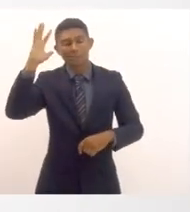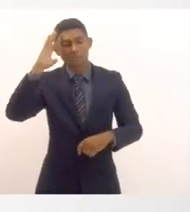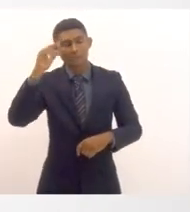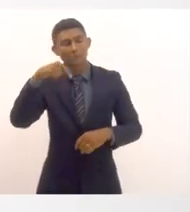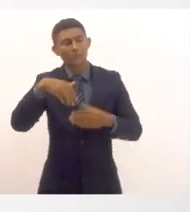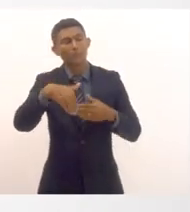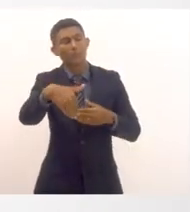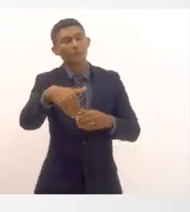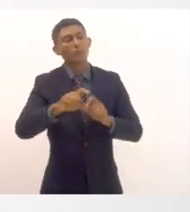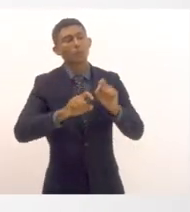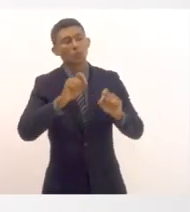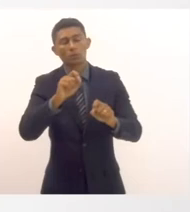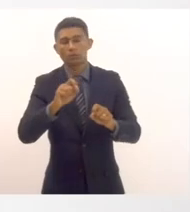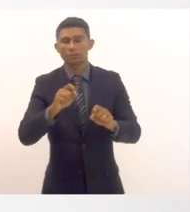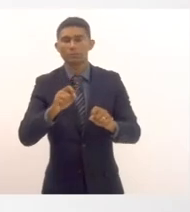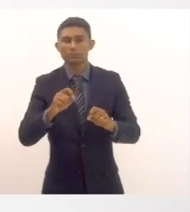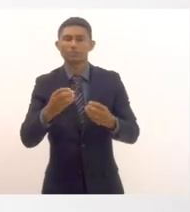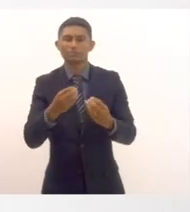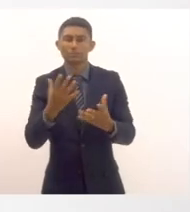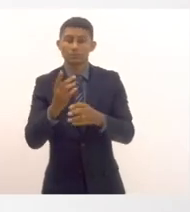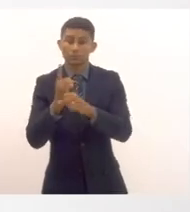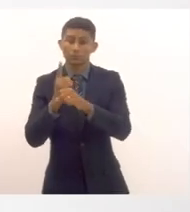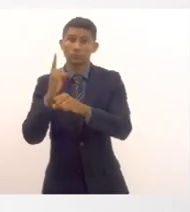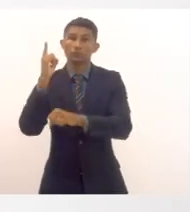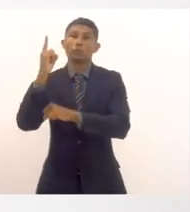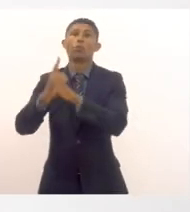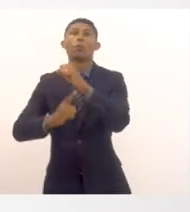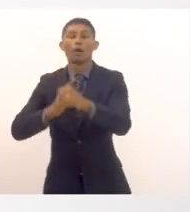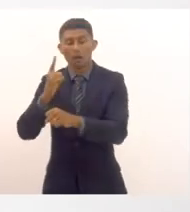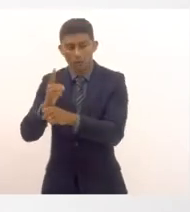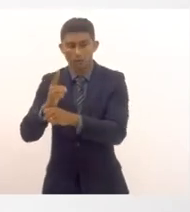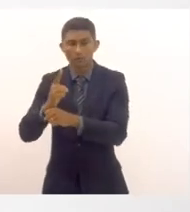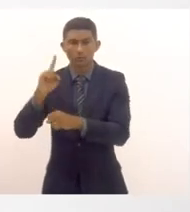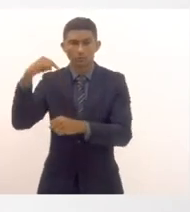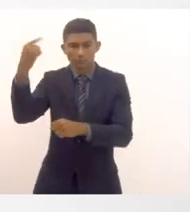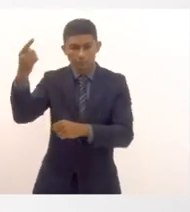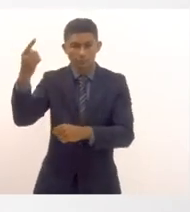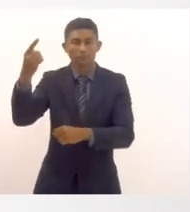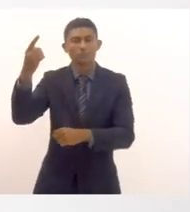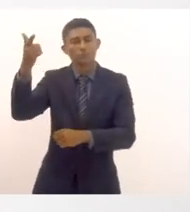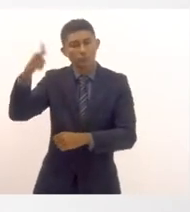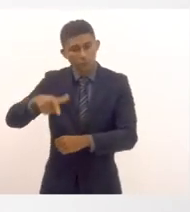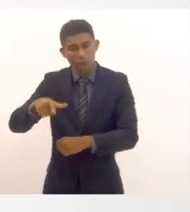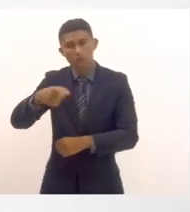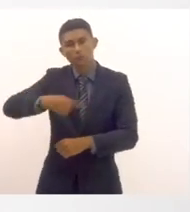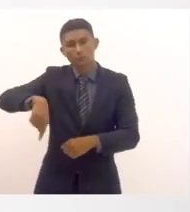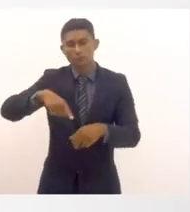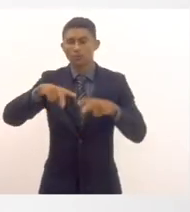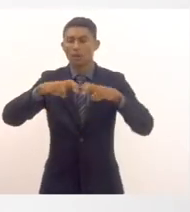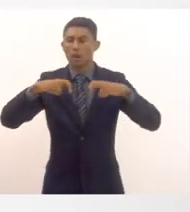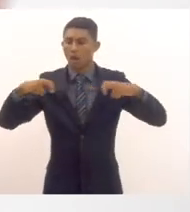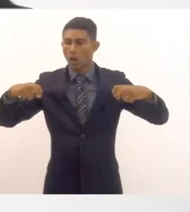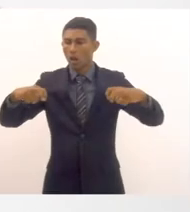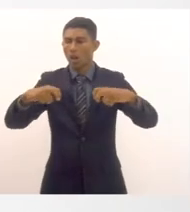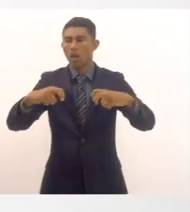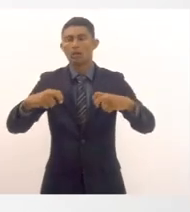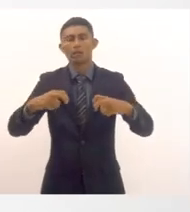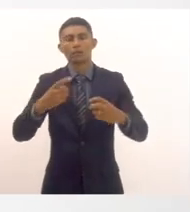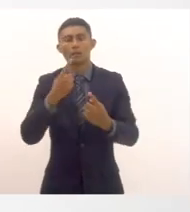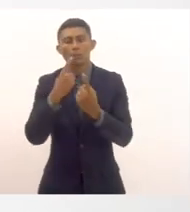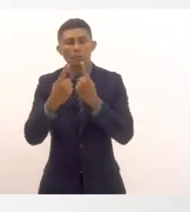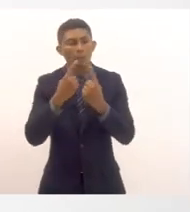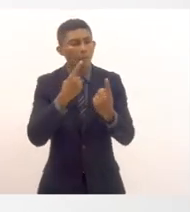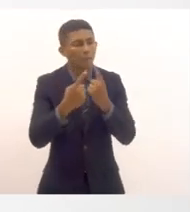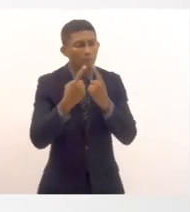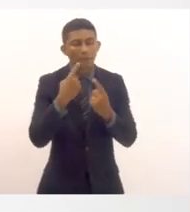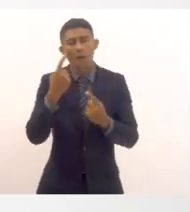a gente não não corra o risco de daqui a um ano estamos aqui sentado de novamente com mais uma ação de três meses Bom dia serviços